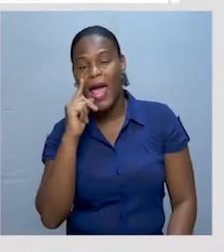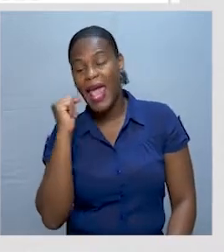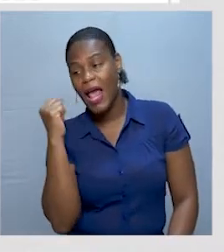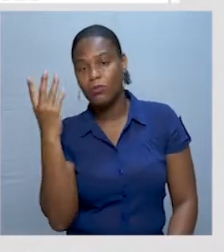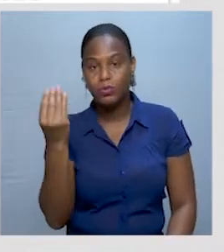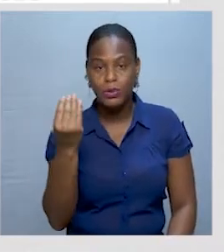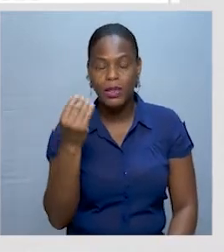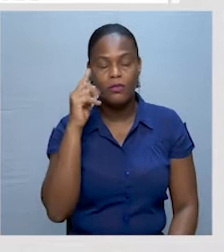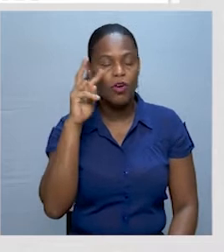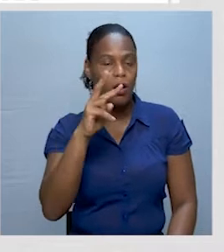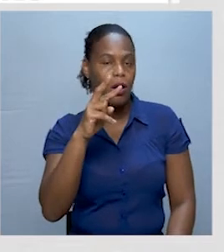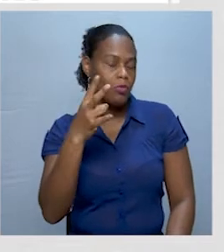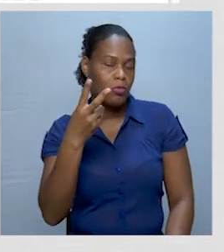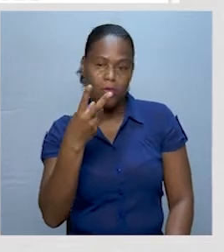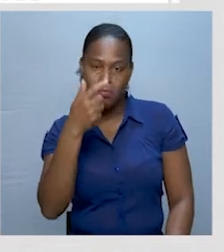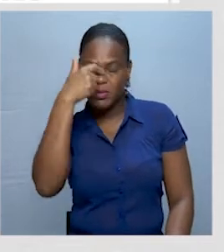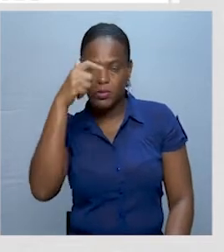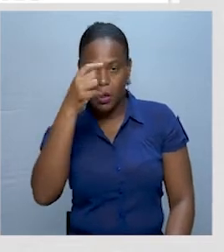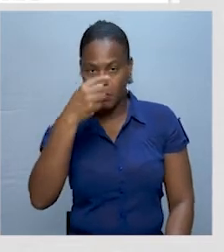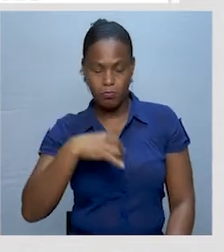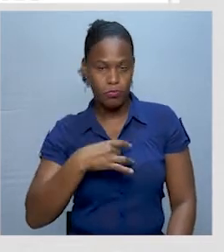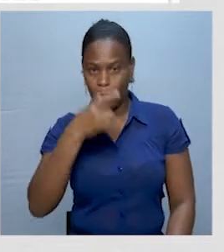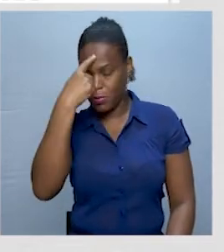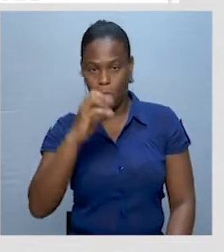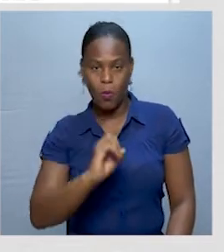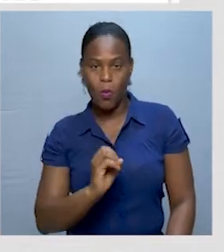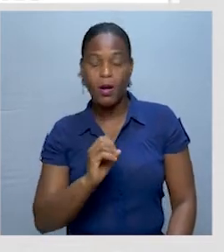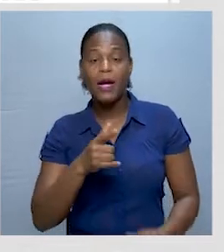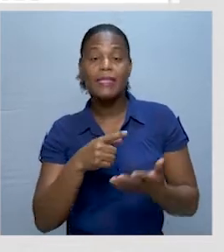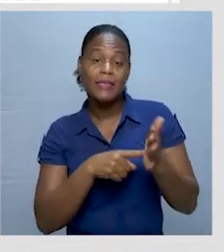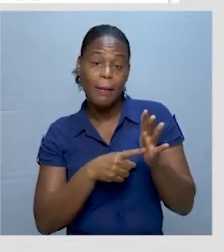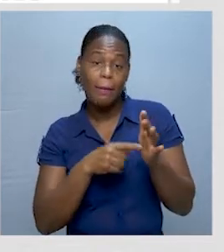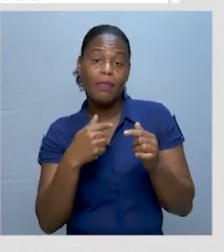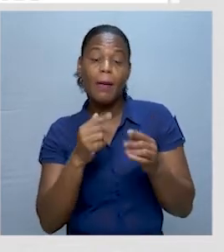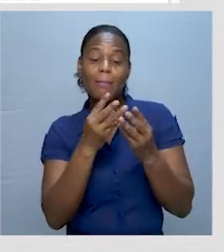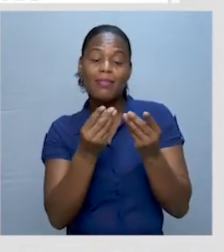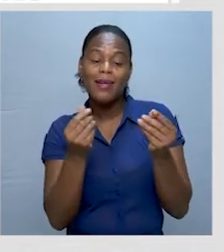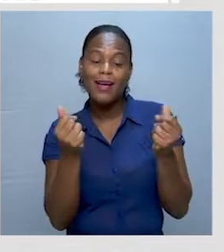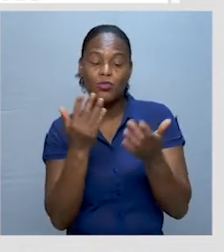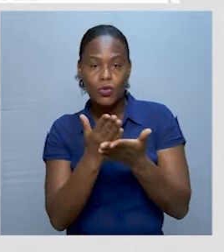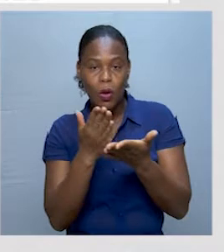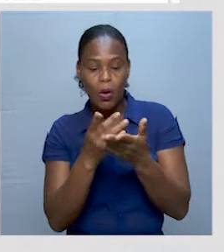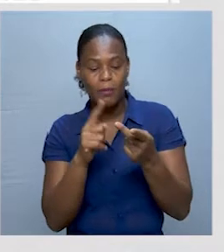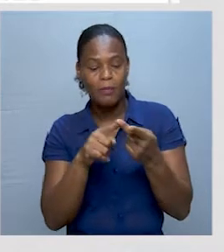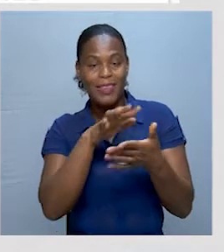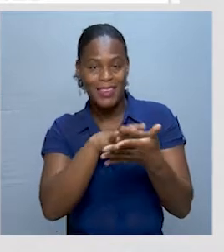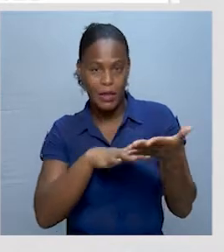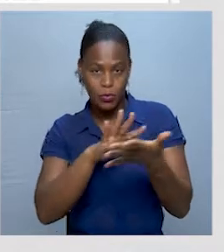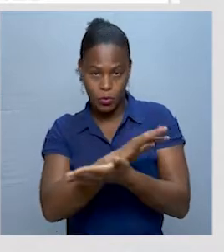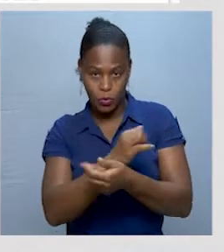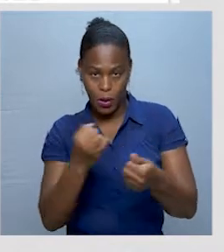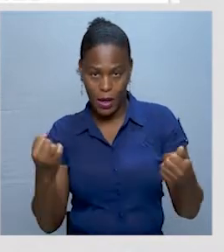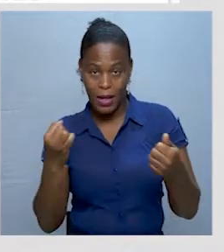enfatizando o seu caráter impessoal. Como exemplos da linguagem referencial, podemos citar os materiais didáticos, os